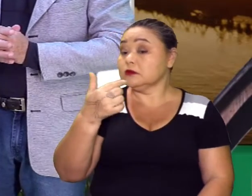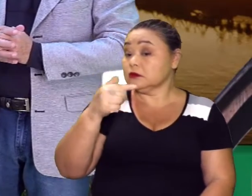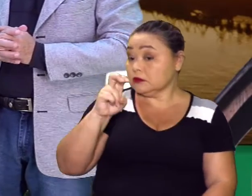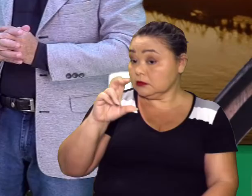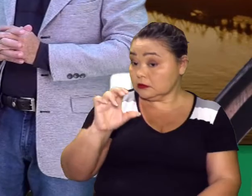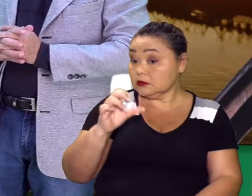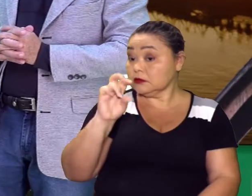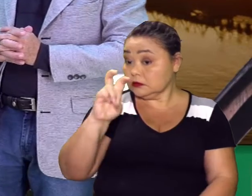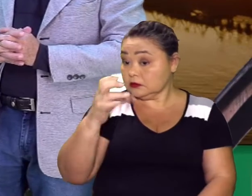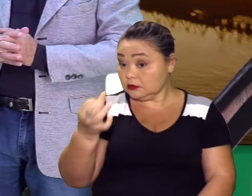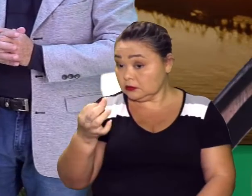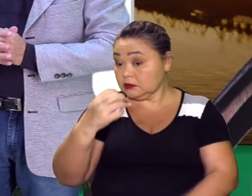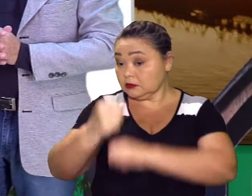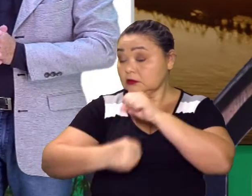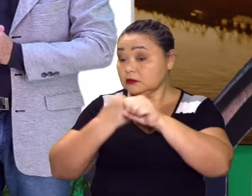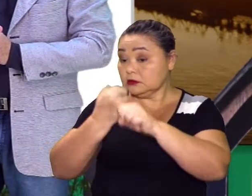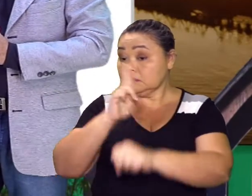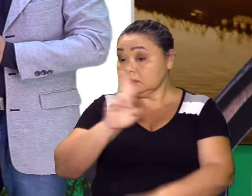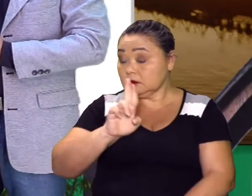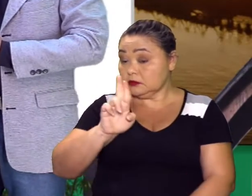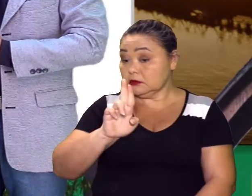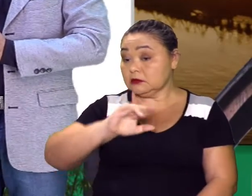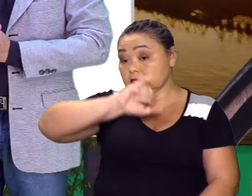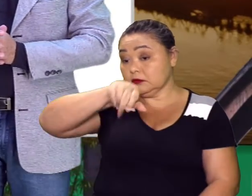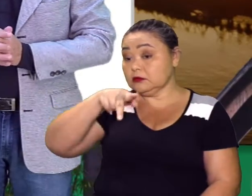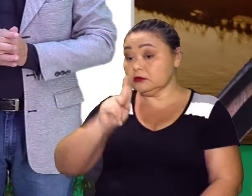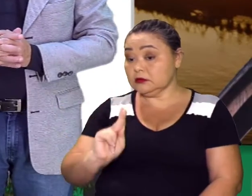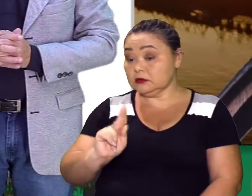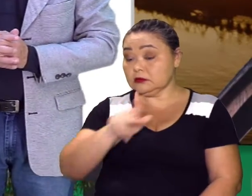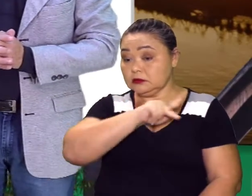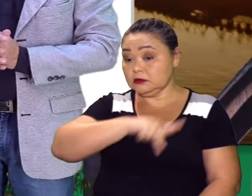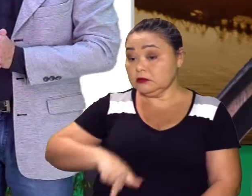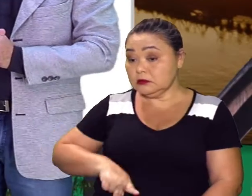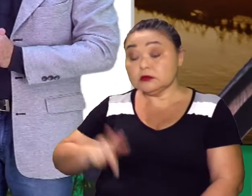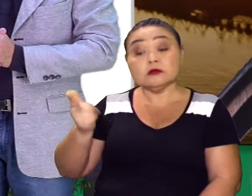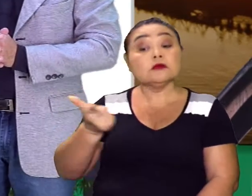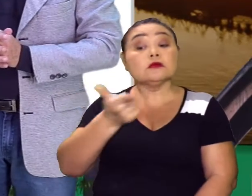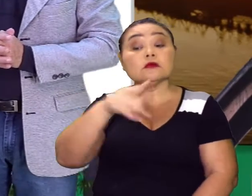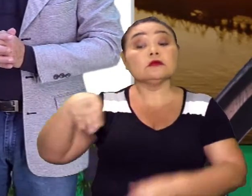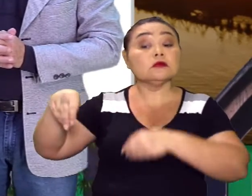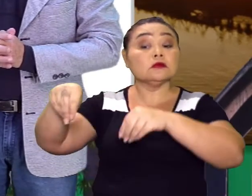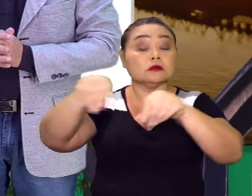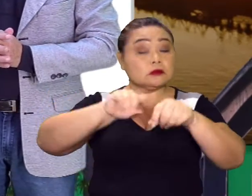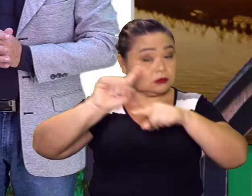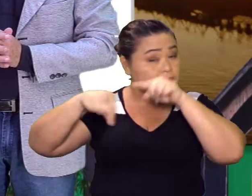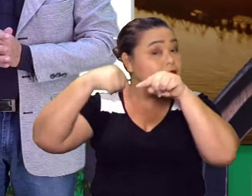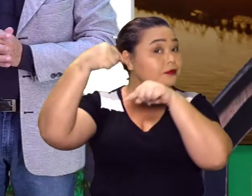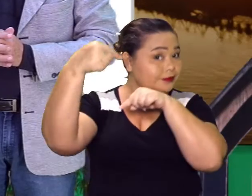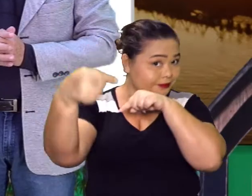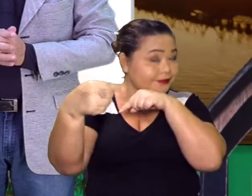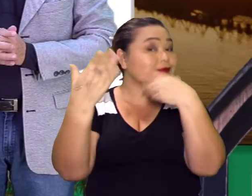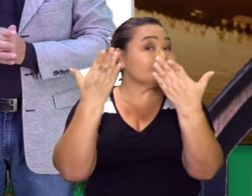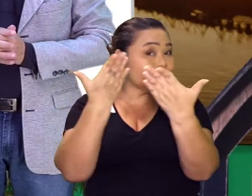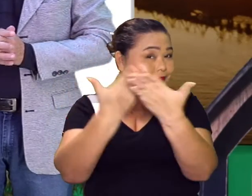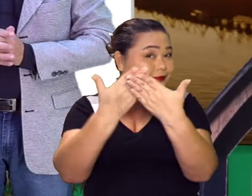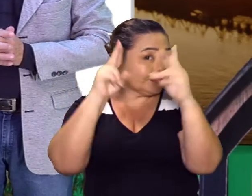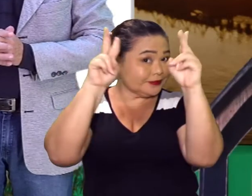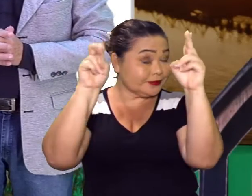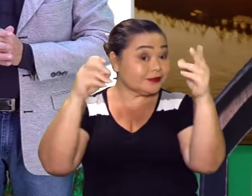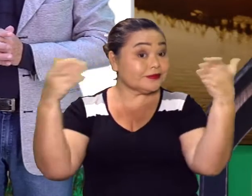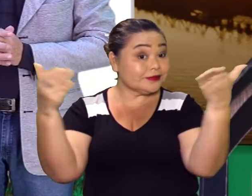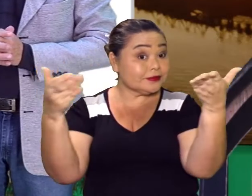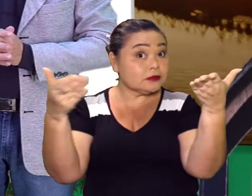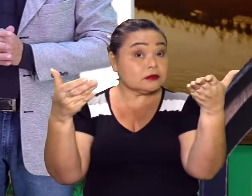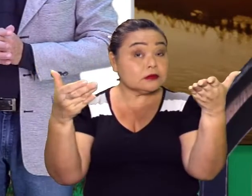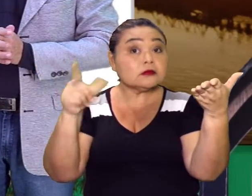Quando é em 56, vai mudar o nome com o JK, né? Nós vamos ter aí outro território. Mas isso é assunto para uma outra aula.